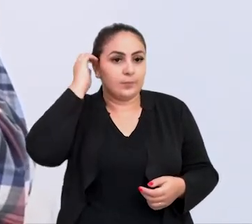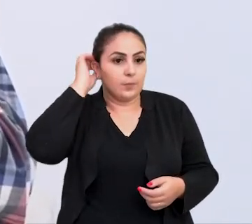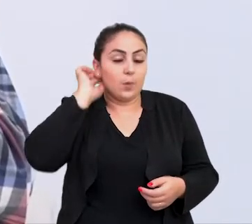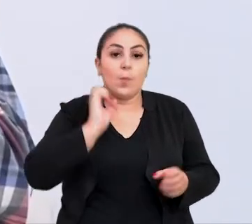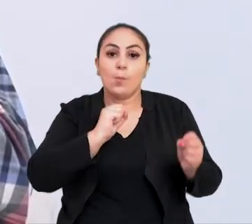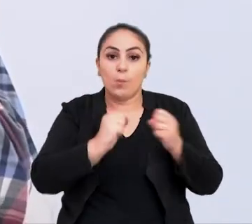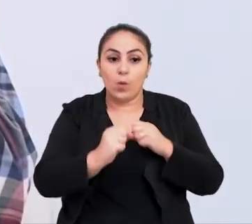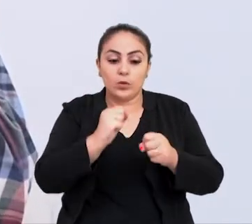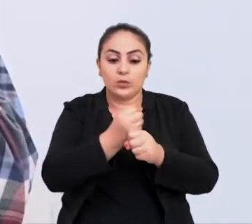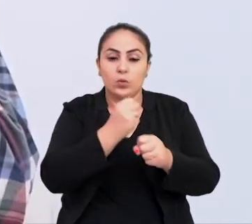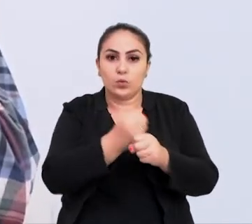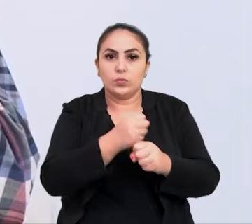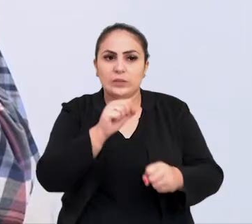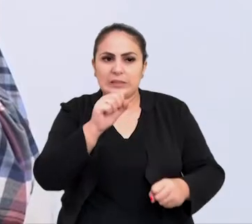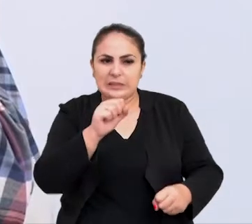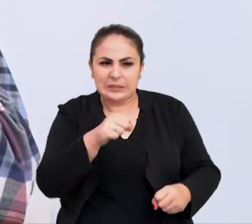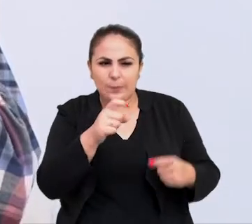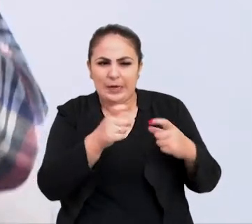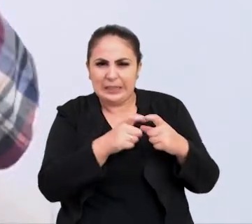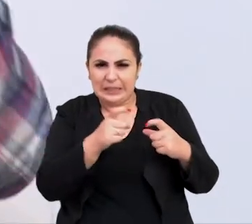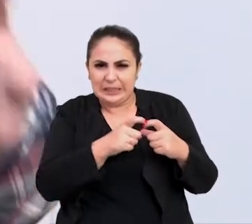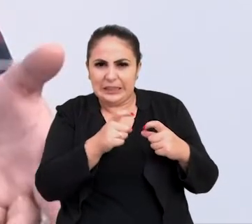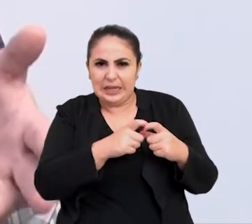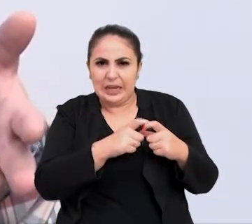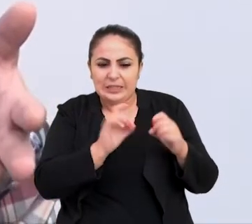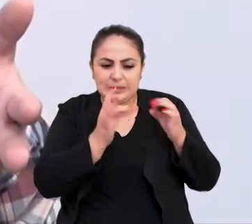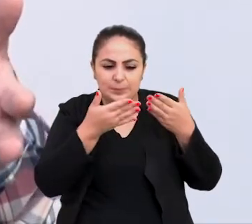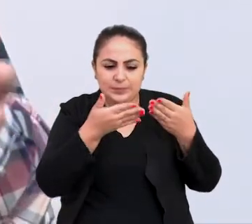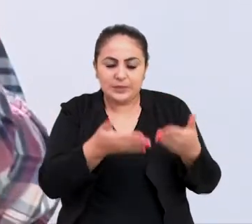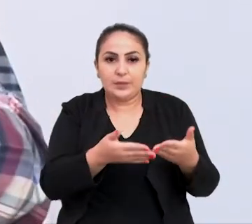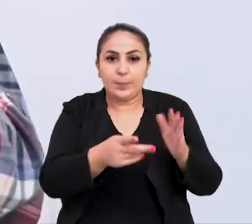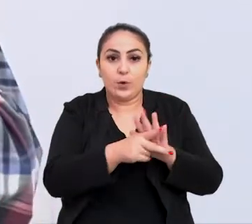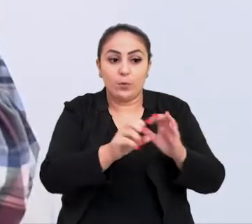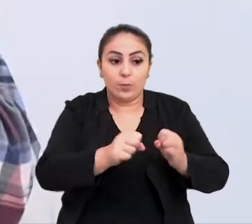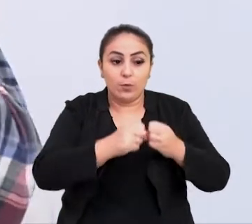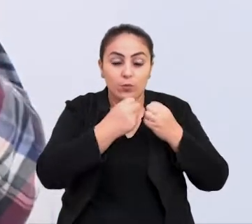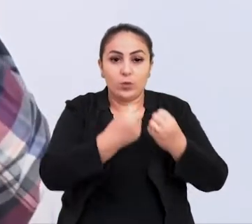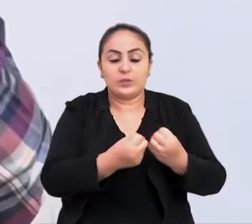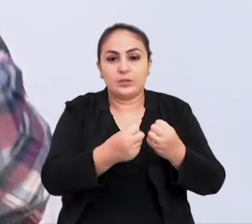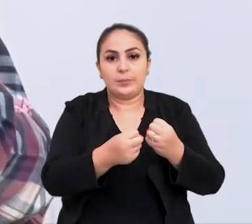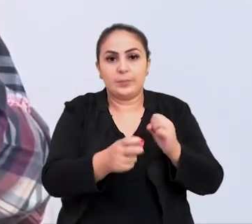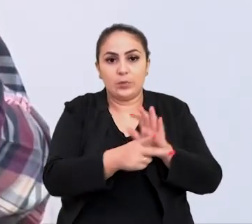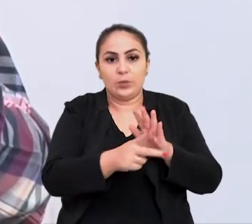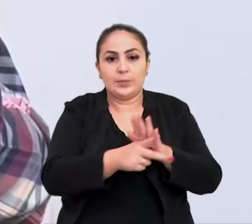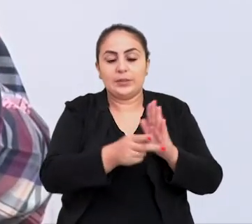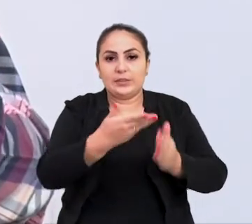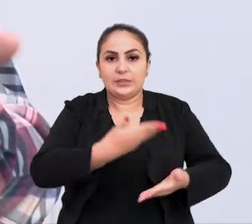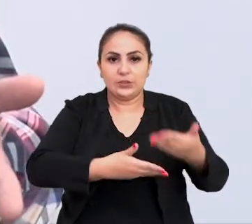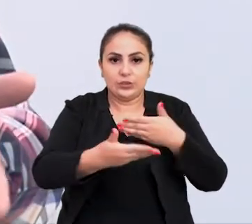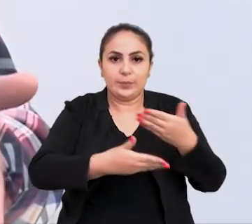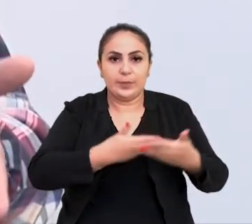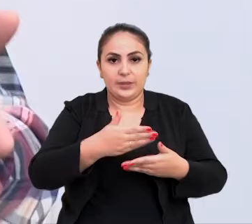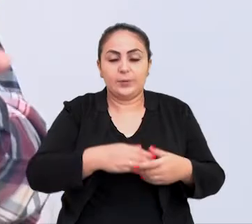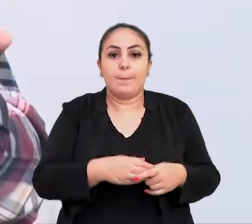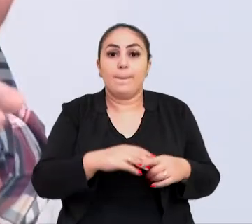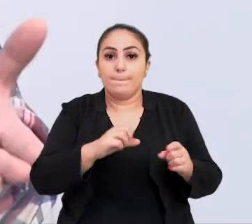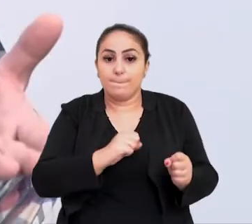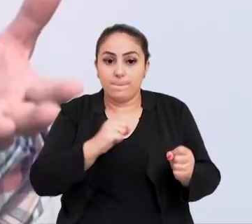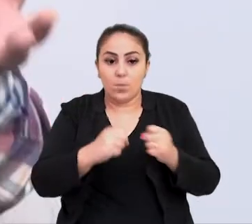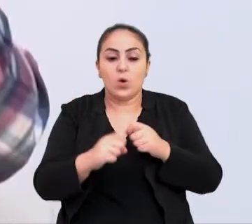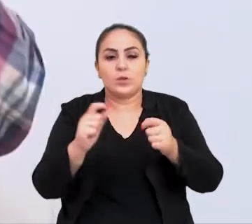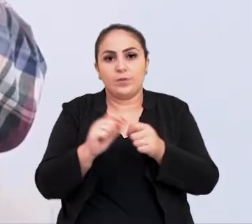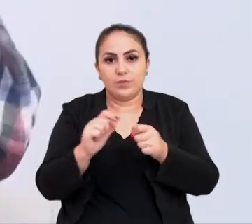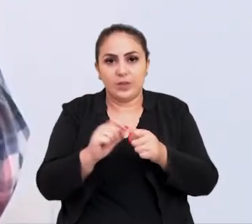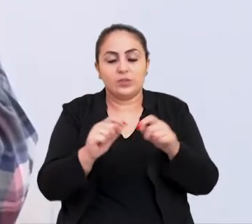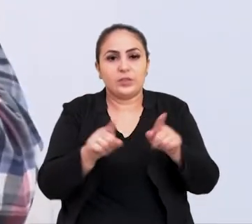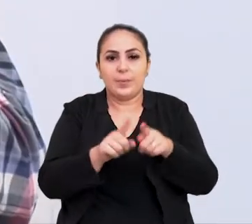seguinte: pode-se construir uma clínica especializada, reforçar os atendimentos.